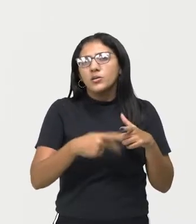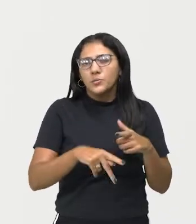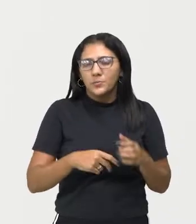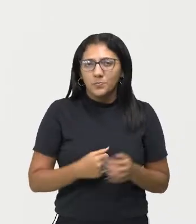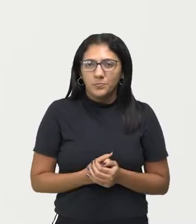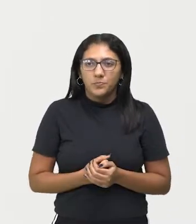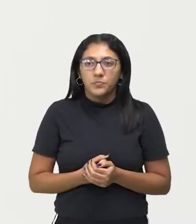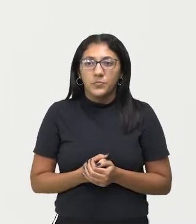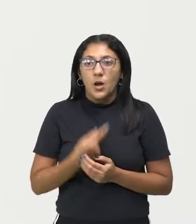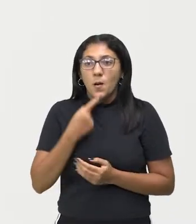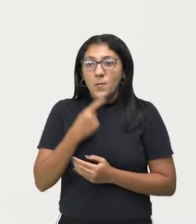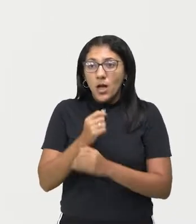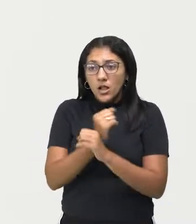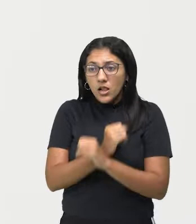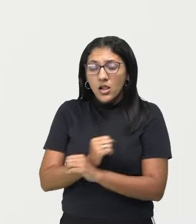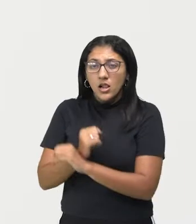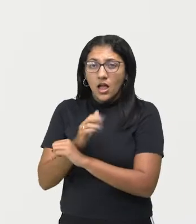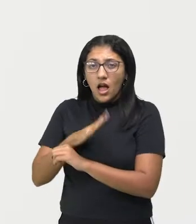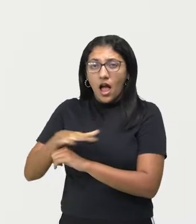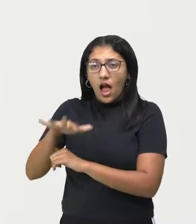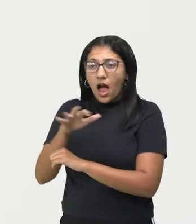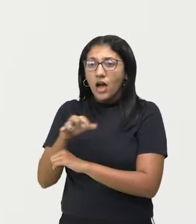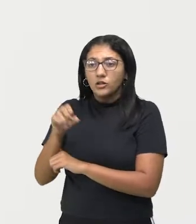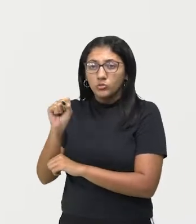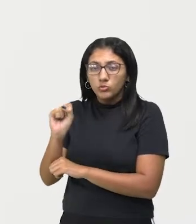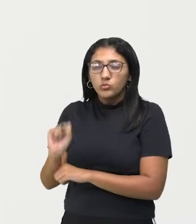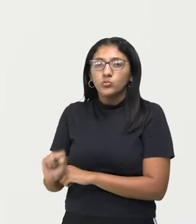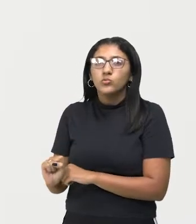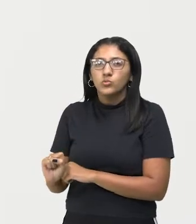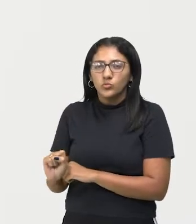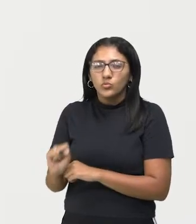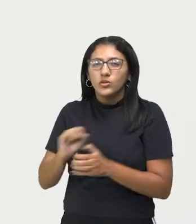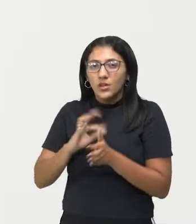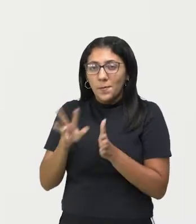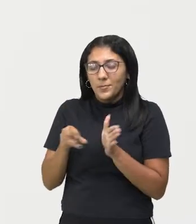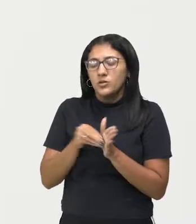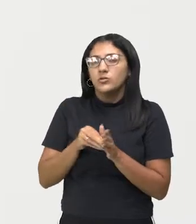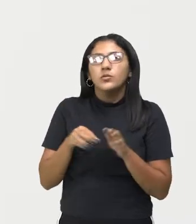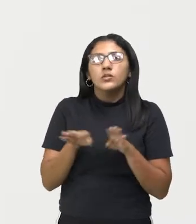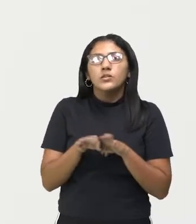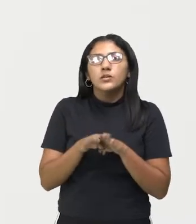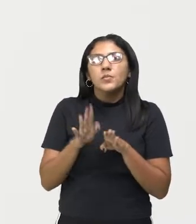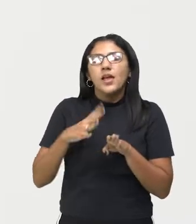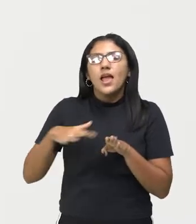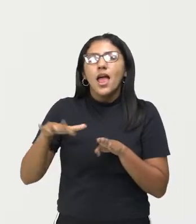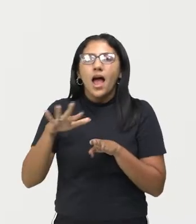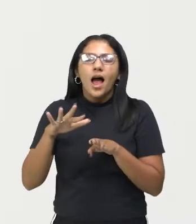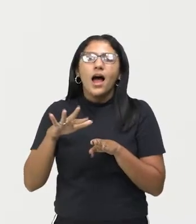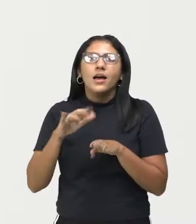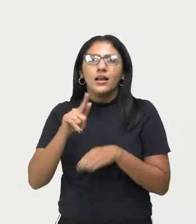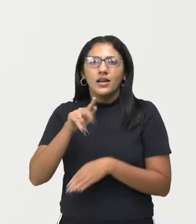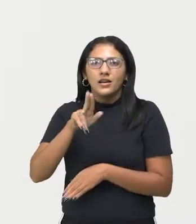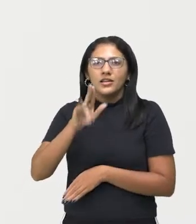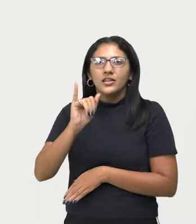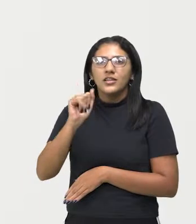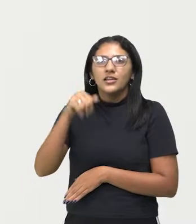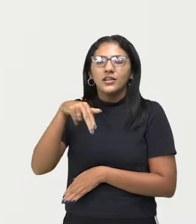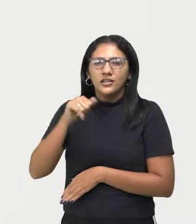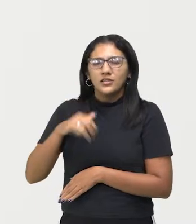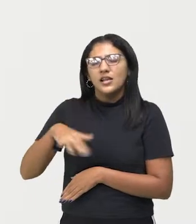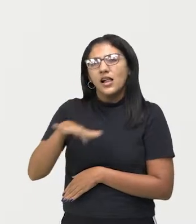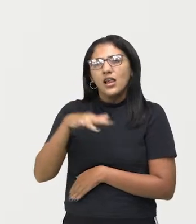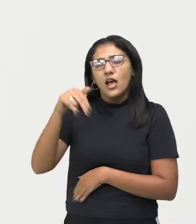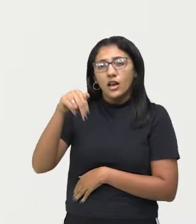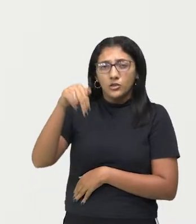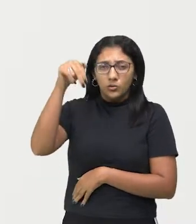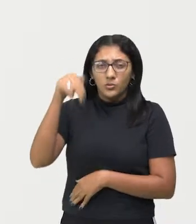do escudo brasileiro, que é na parte sul da Amazônia, e lá na parte dos escudos guianenses, lá do lado norte.